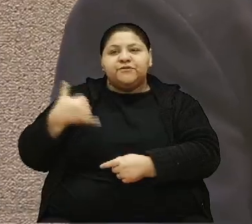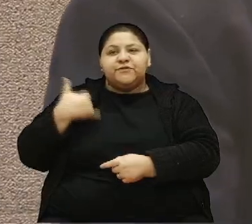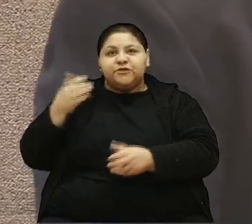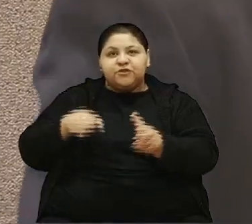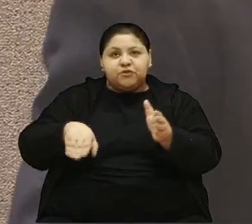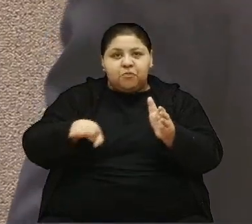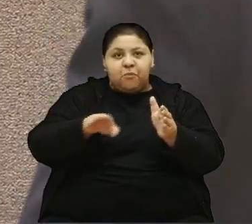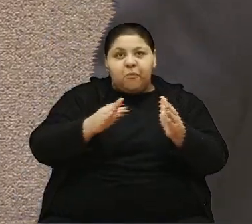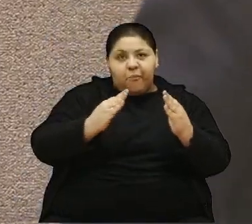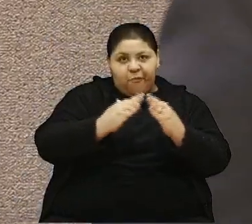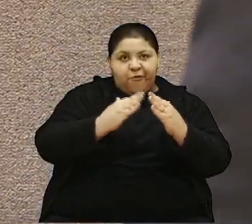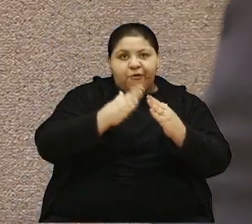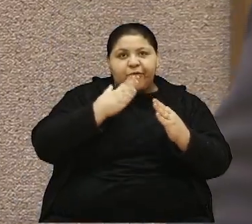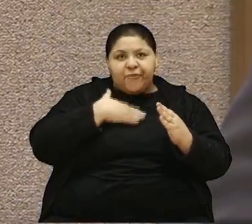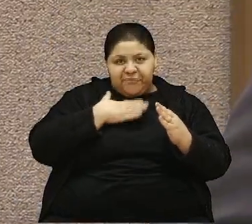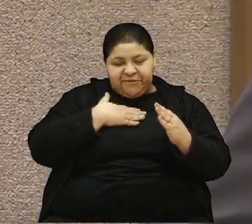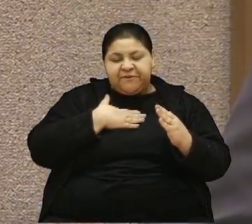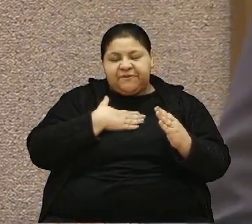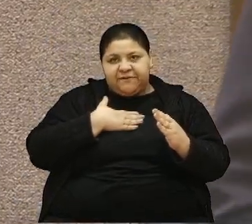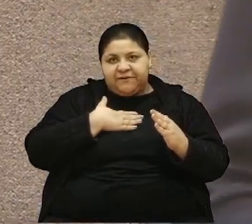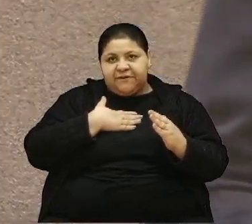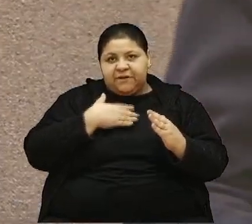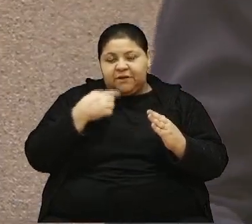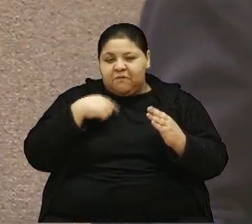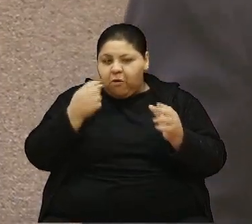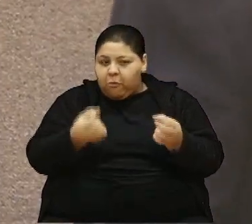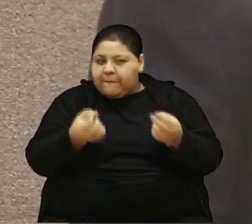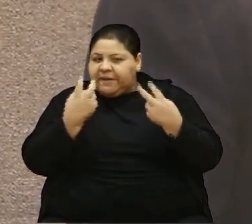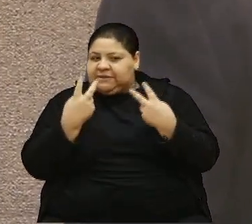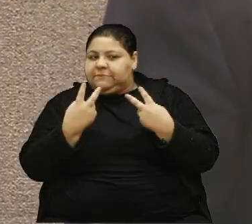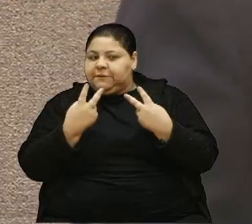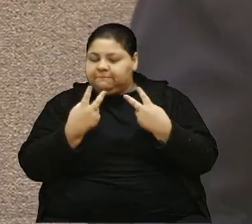casa e percebi nele